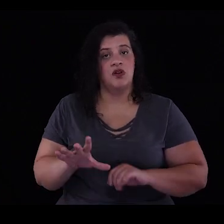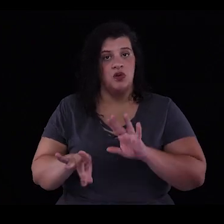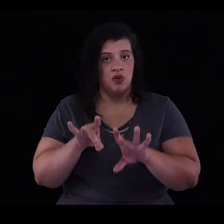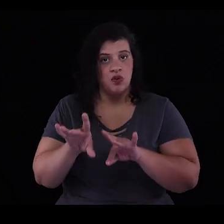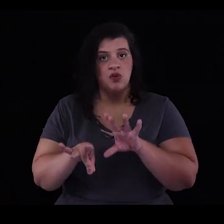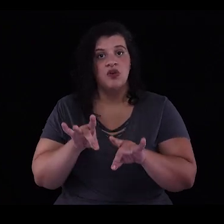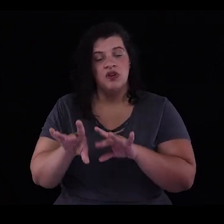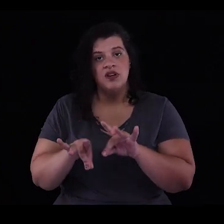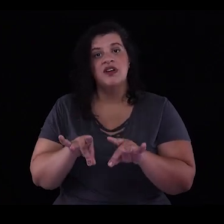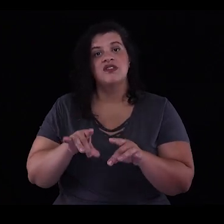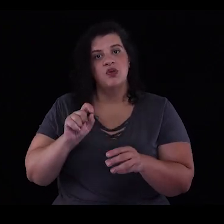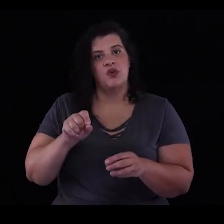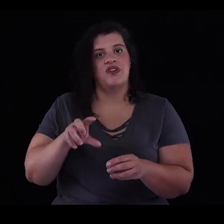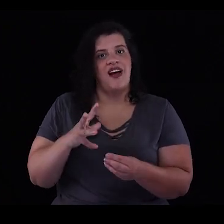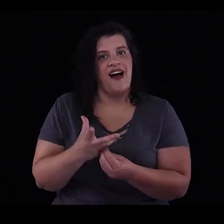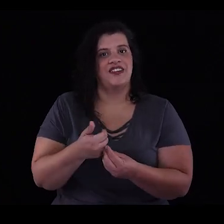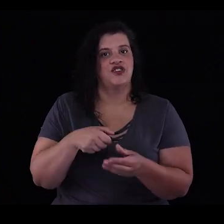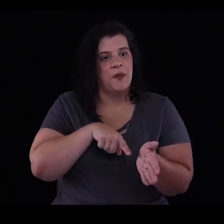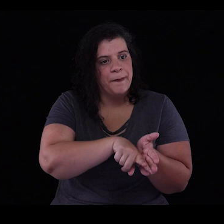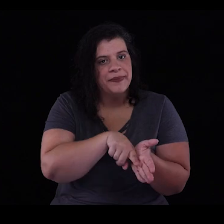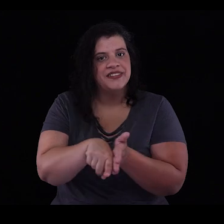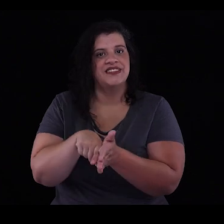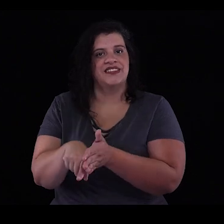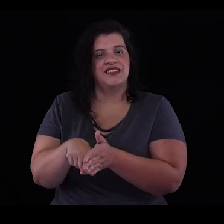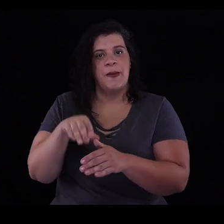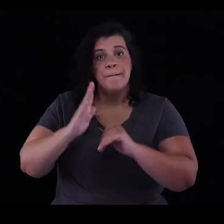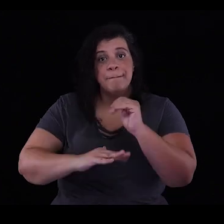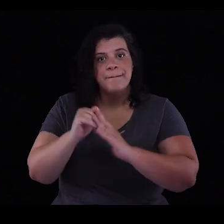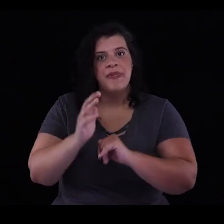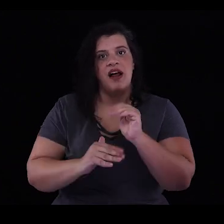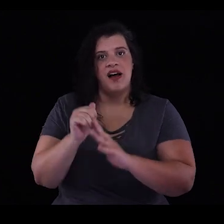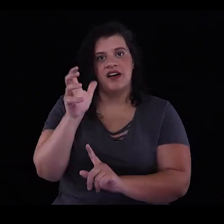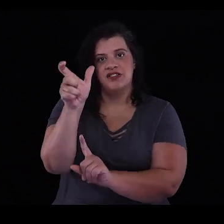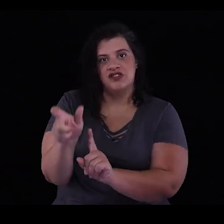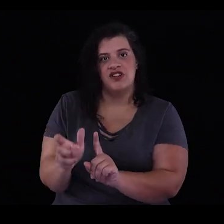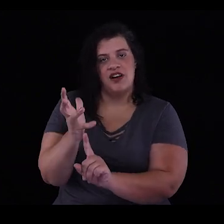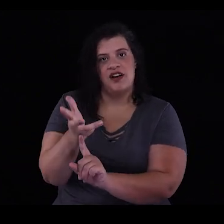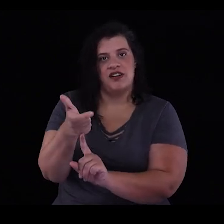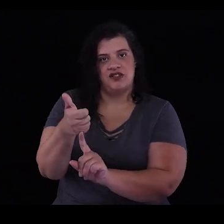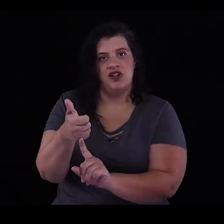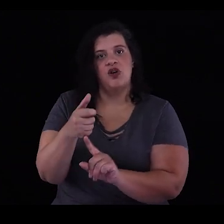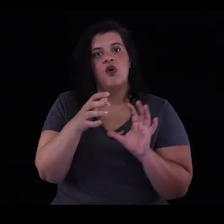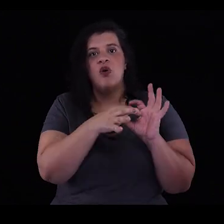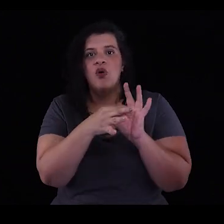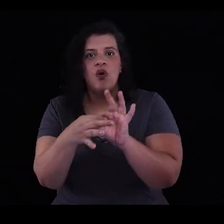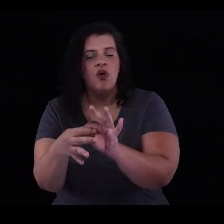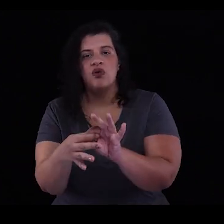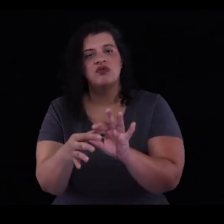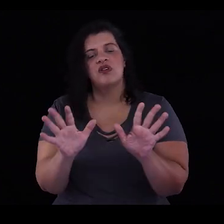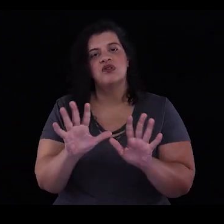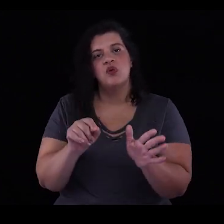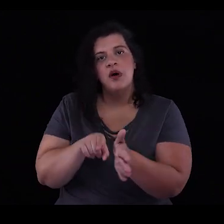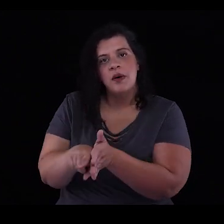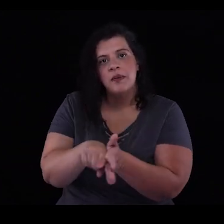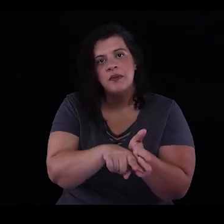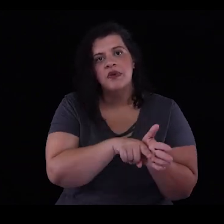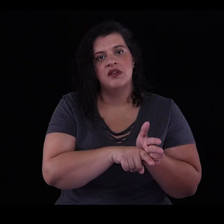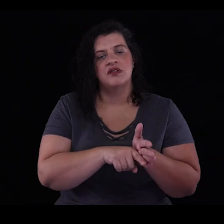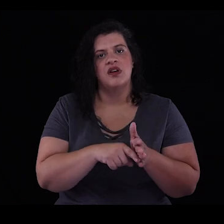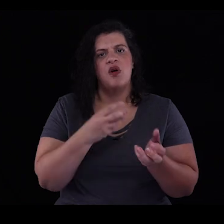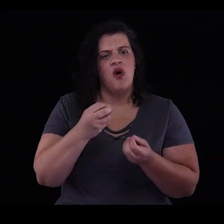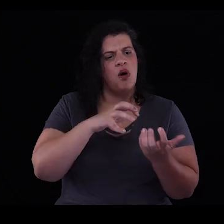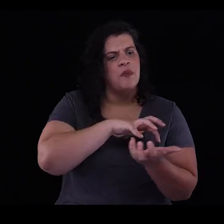parte de uma pesquisa da prática de um artista, mais do que determinada contextualização